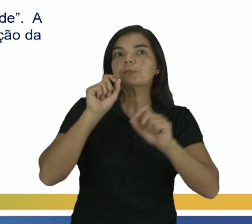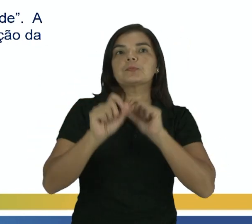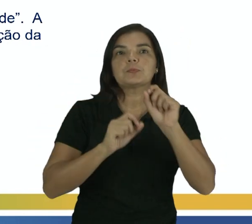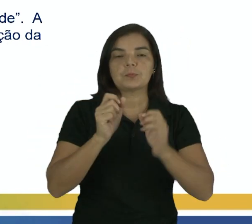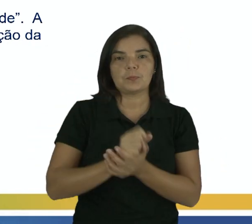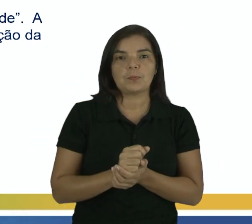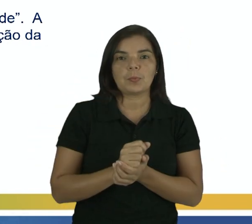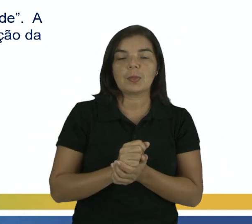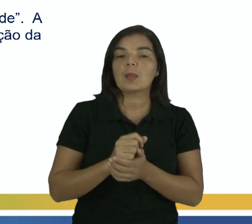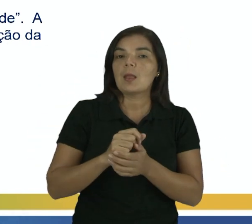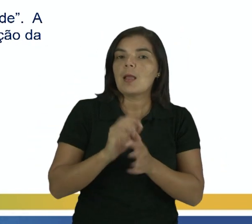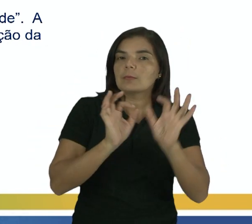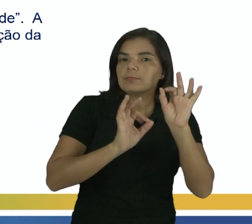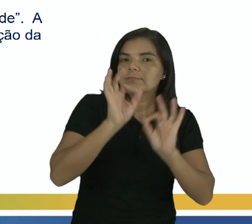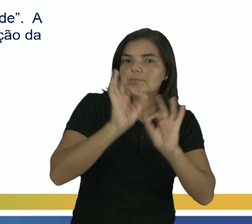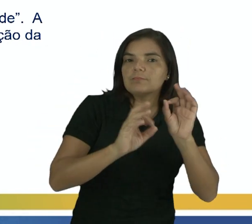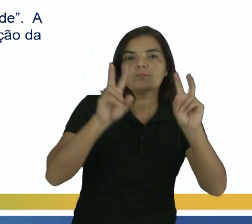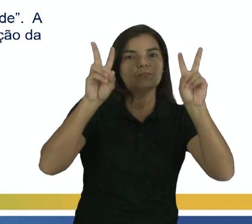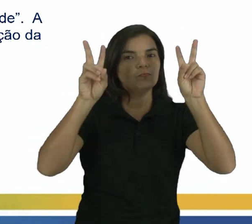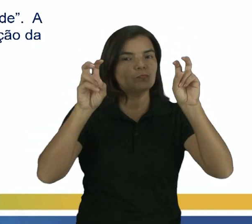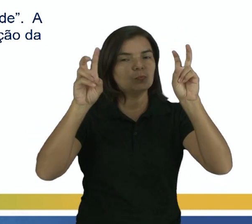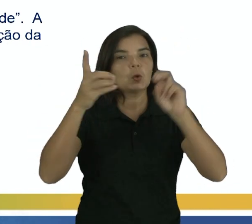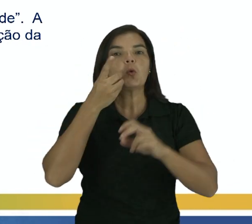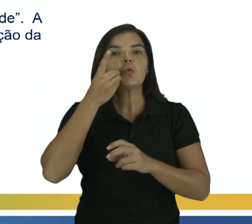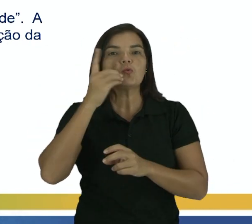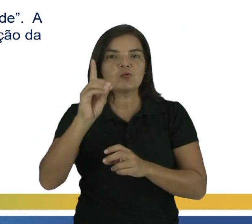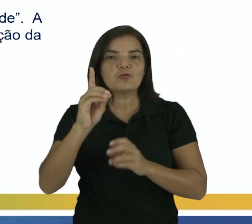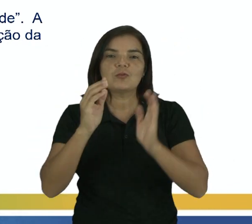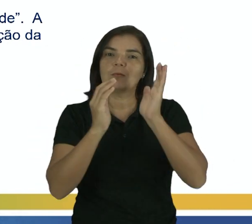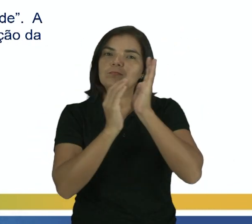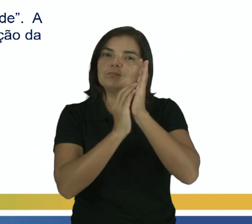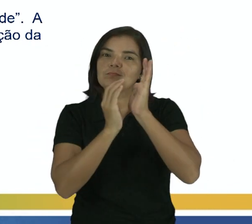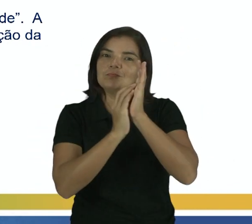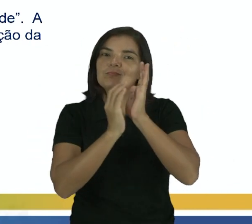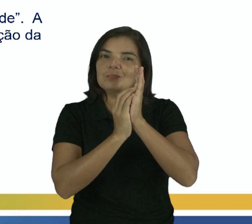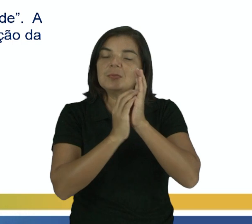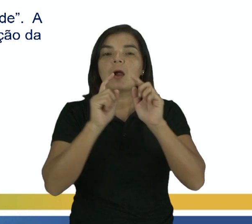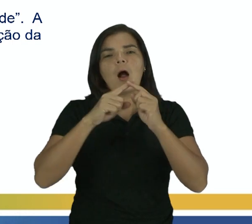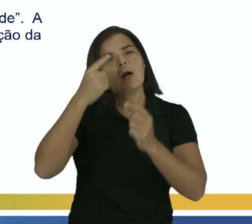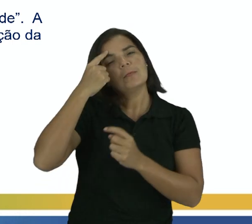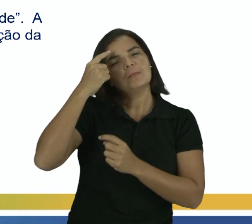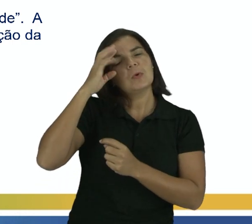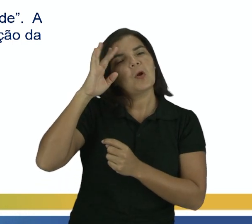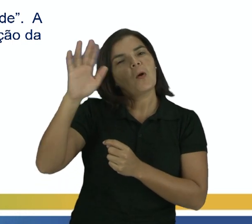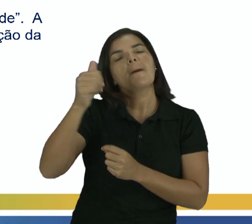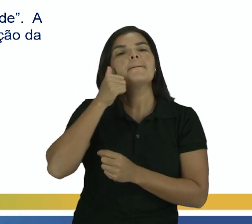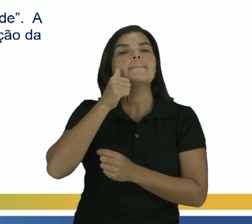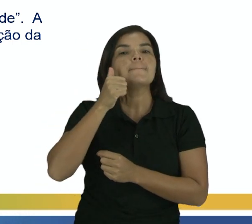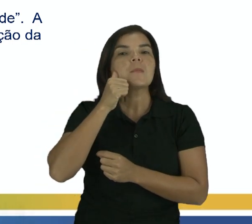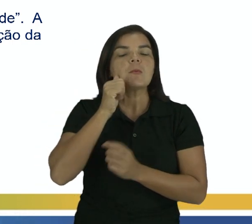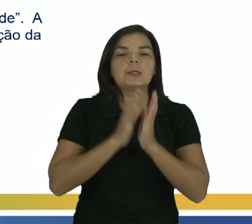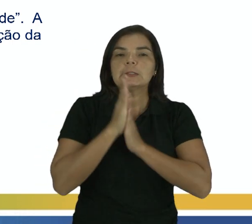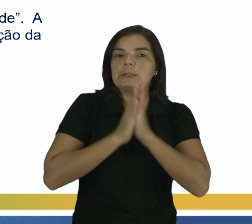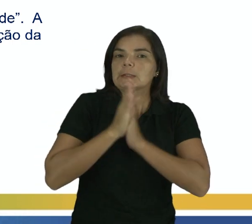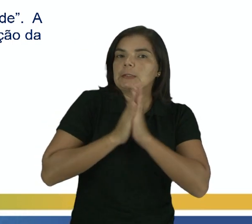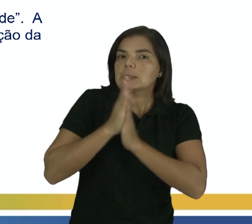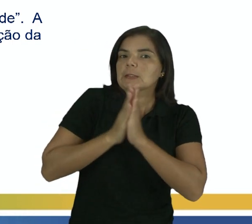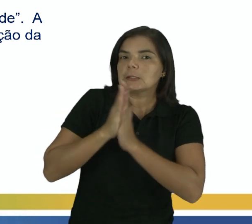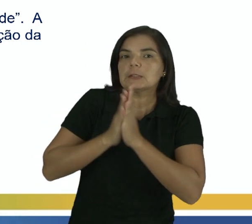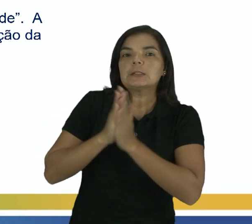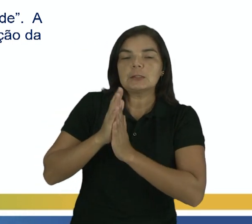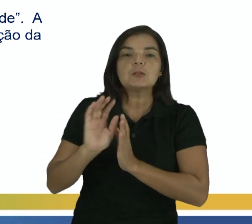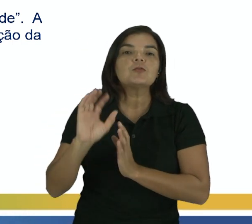nele o relato é construído a partir do tema Um Dia na Maternidade. A imaginação de uma menina que demonstra a ansiedade